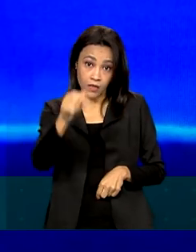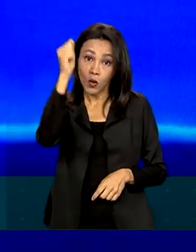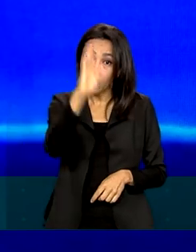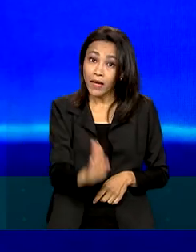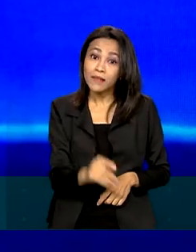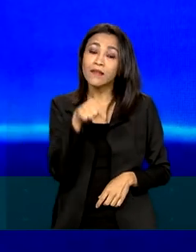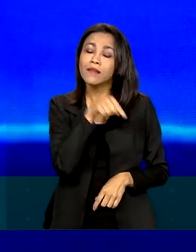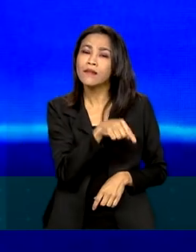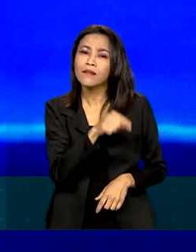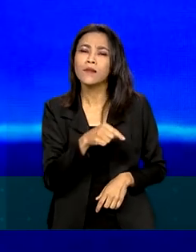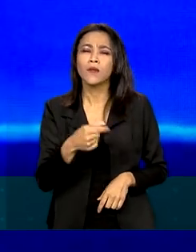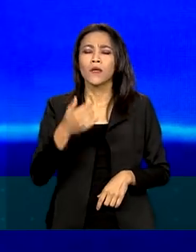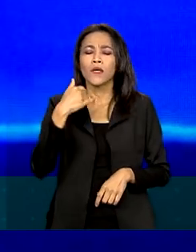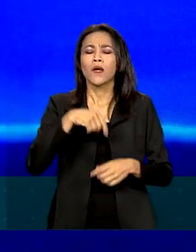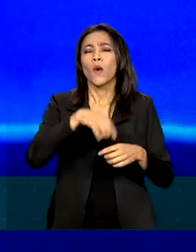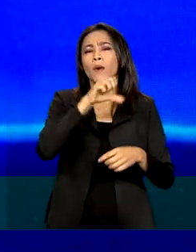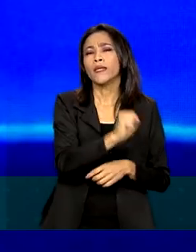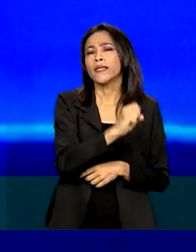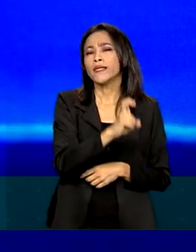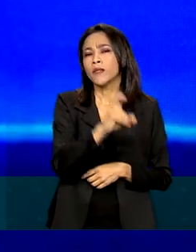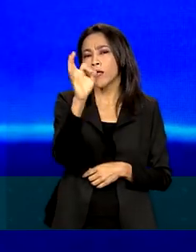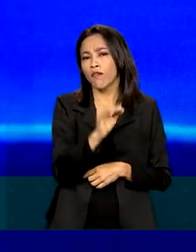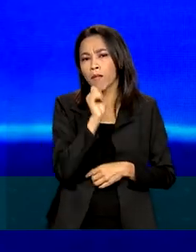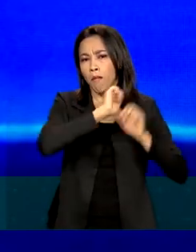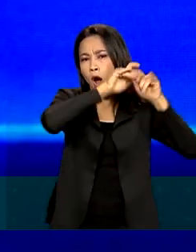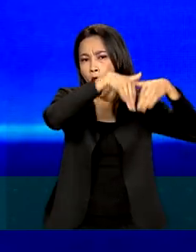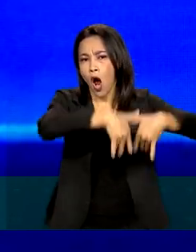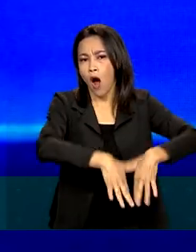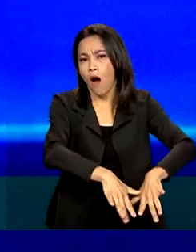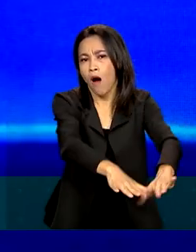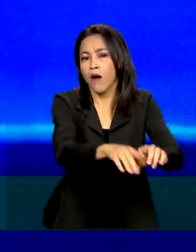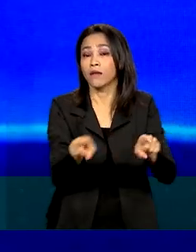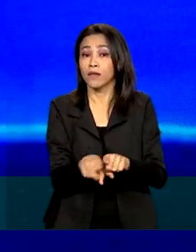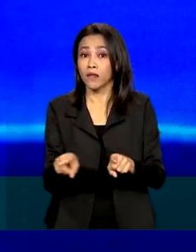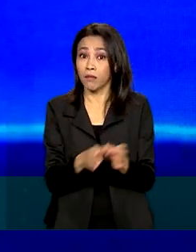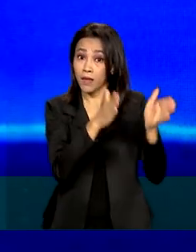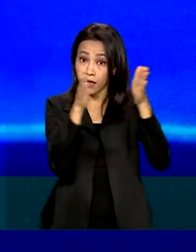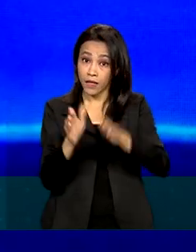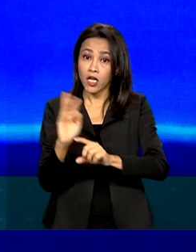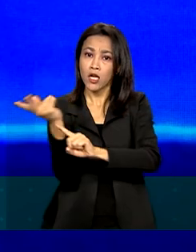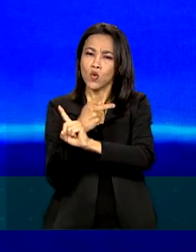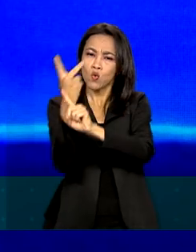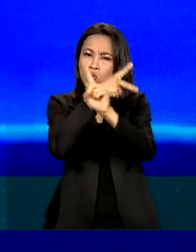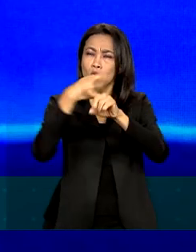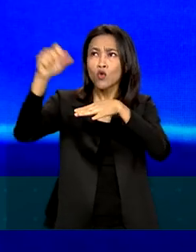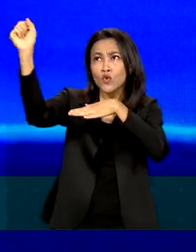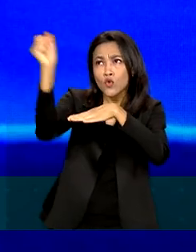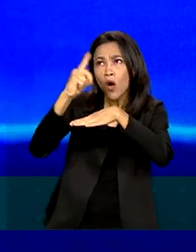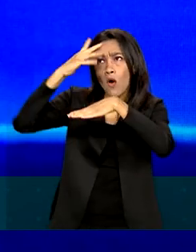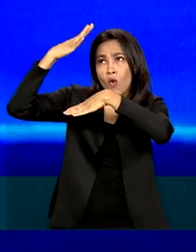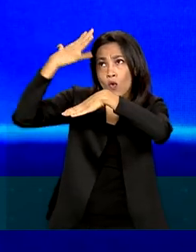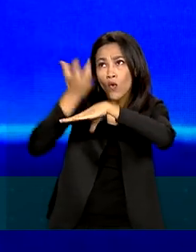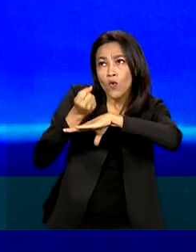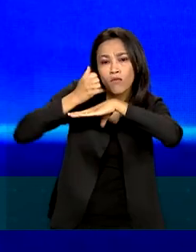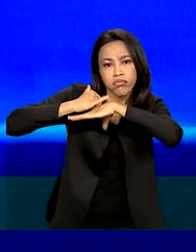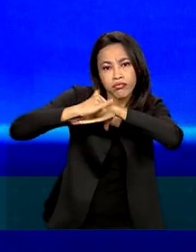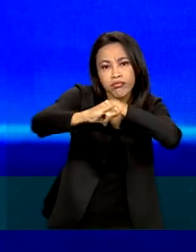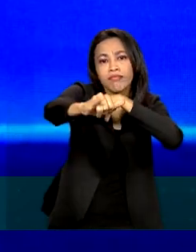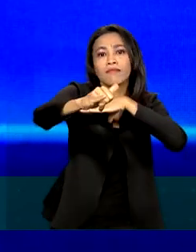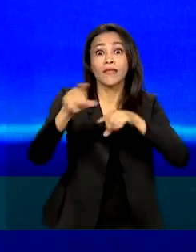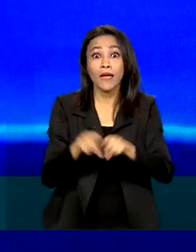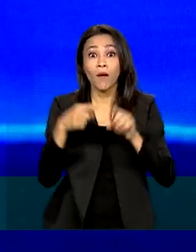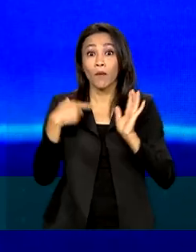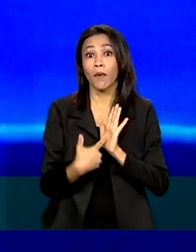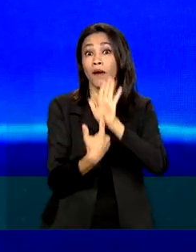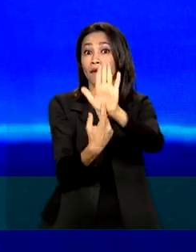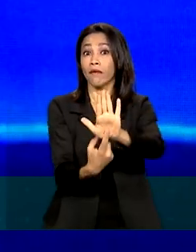com matriz elétrica 85% renovável, recorde de instalação de eólica e solar, devido a políticas de incentivo, e um exemplo para o